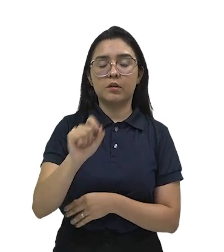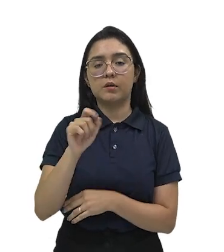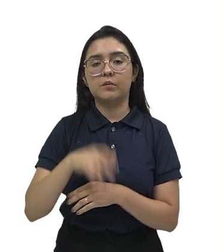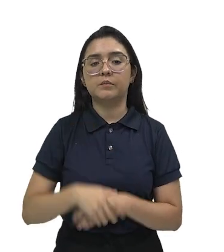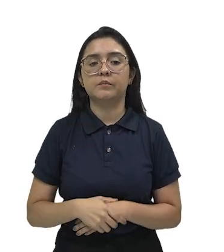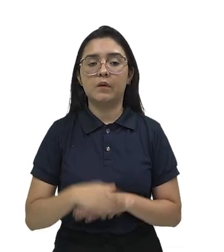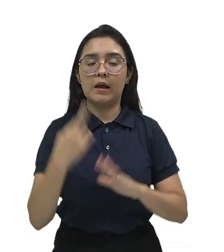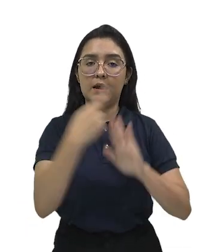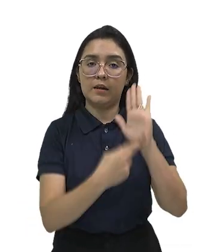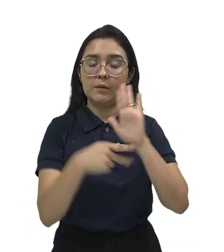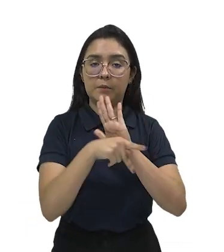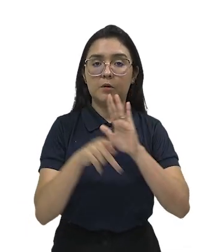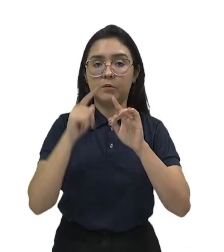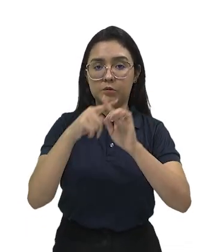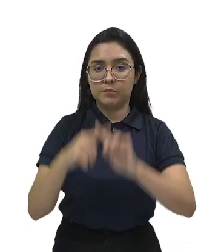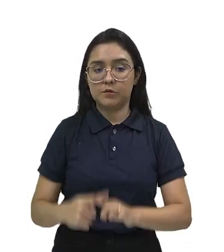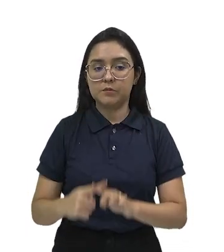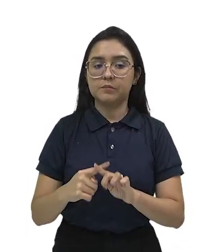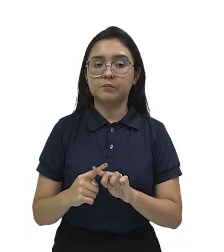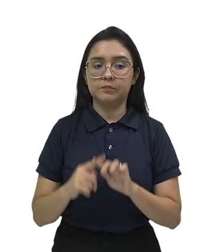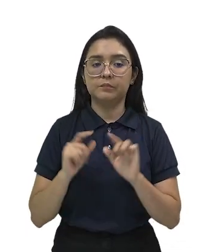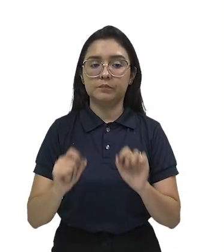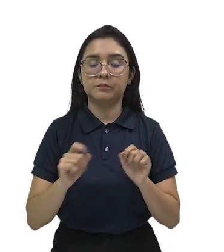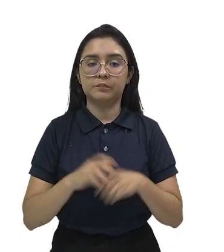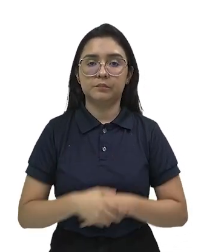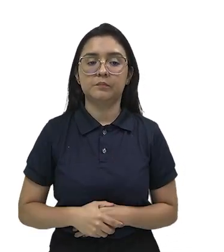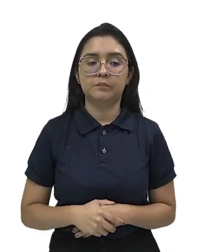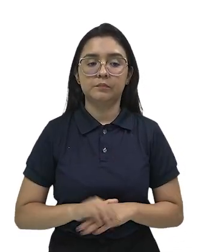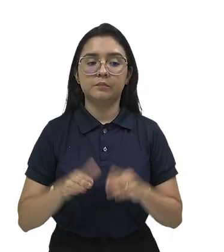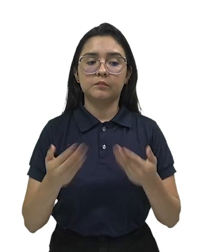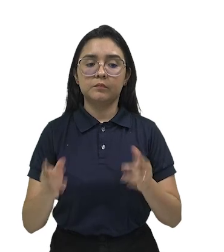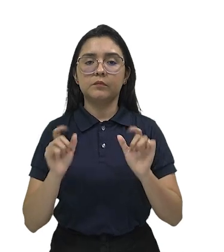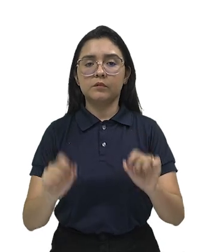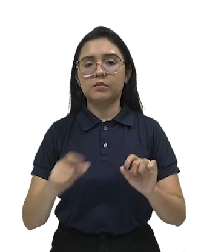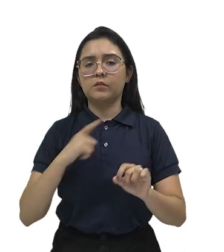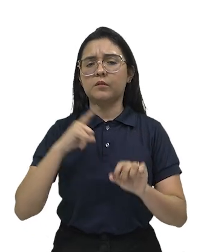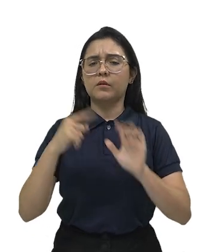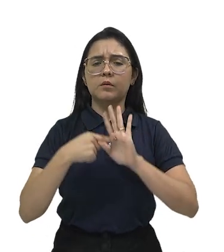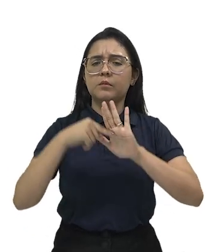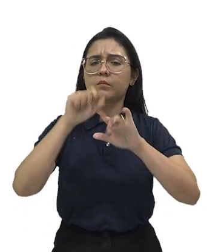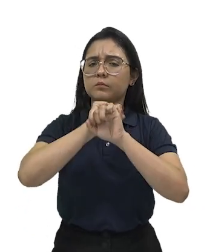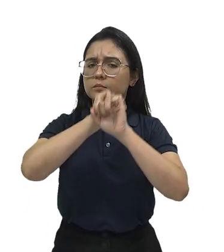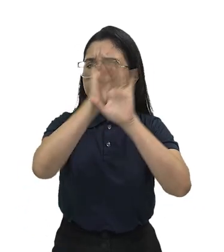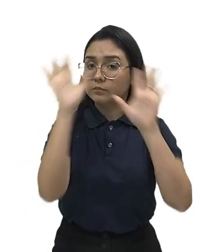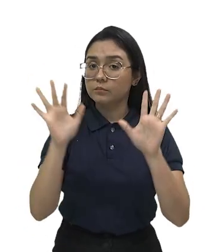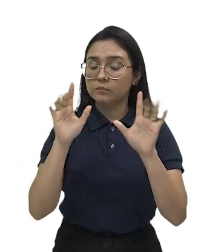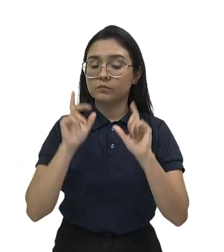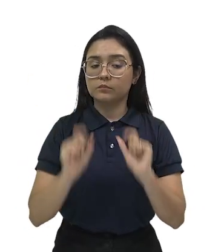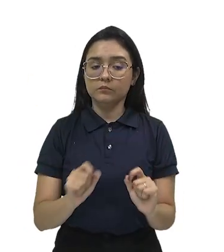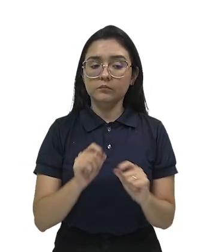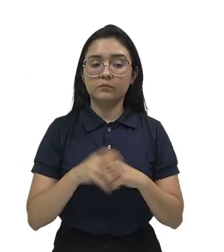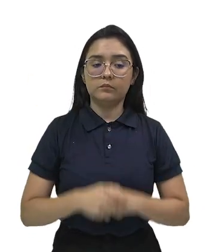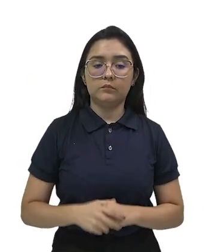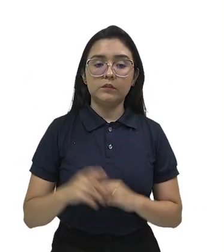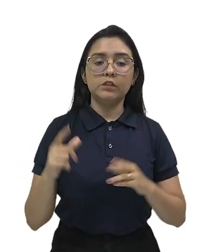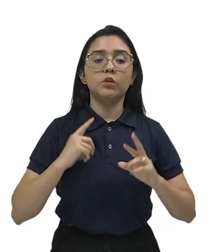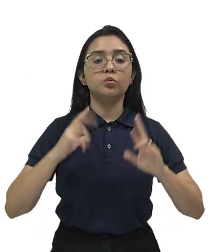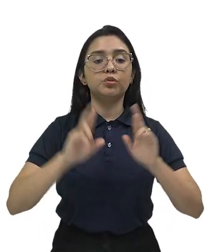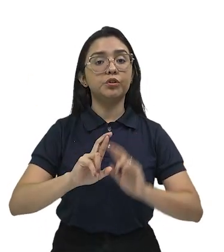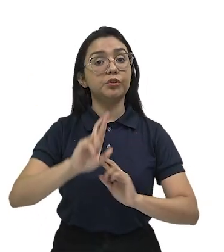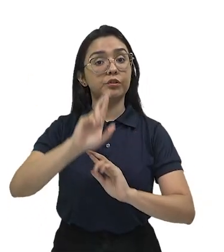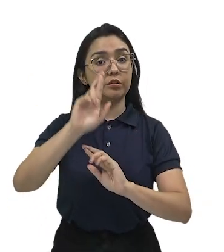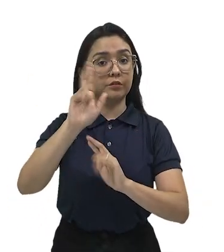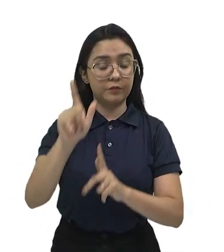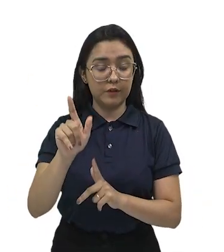princípio multiplicativo aqui, né, fica claro que são coisas totalmente independentes.